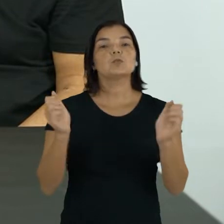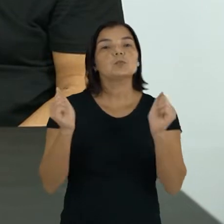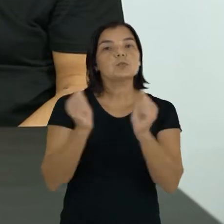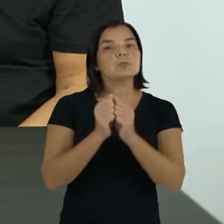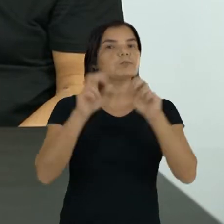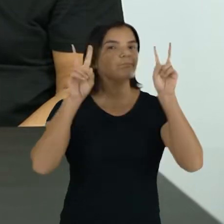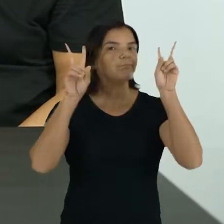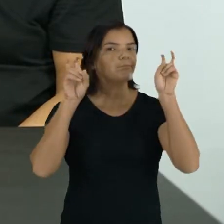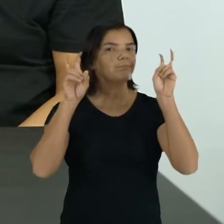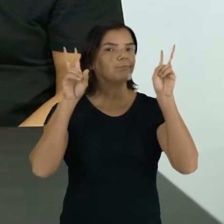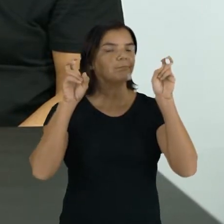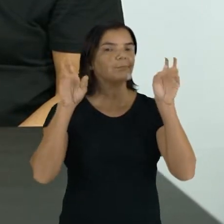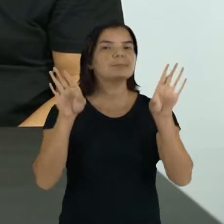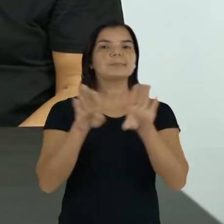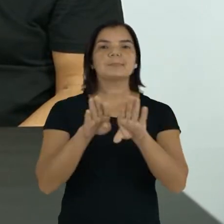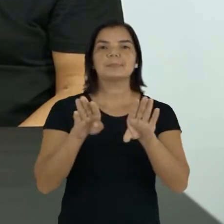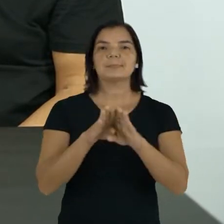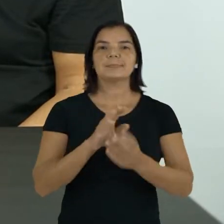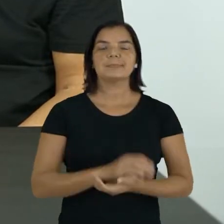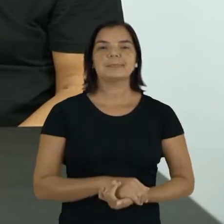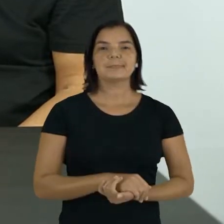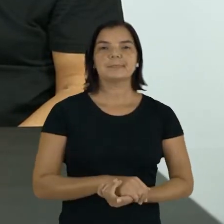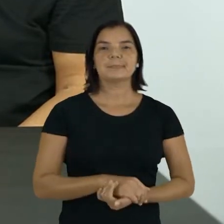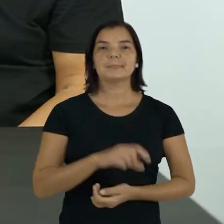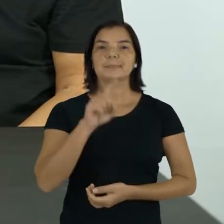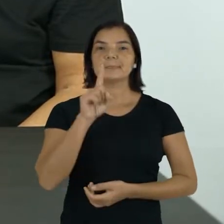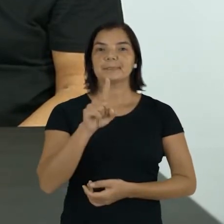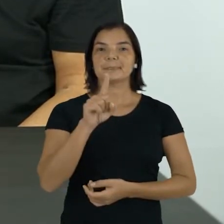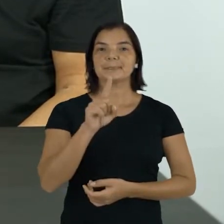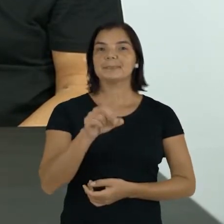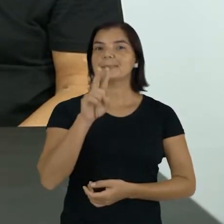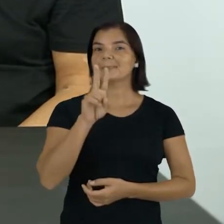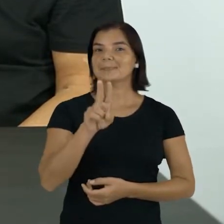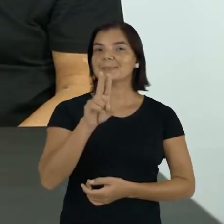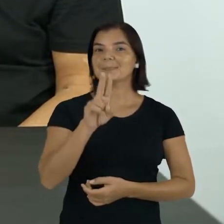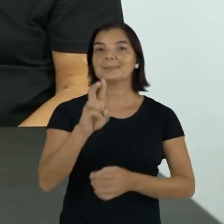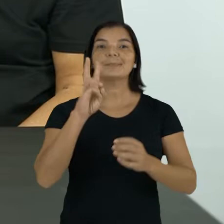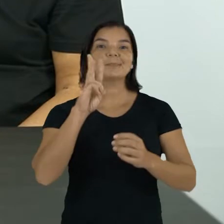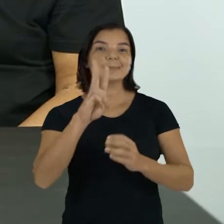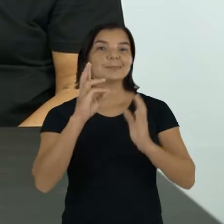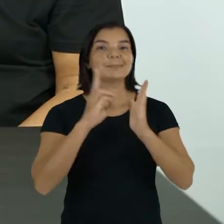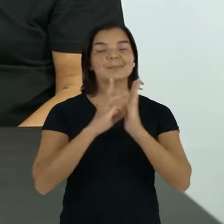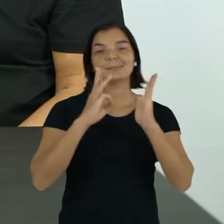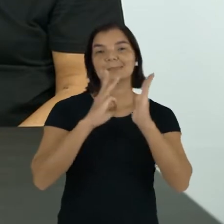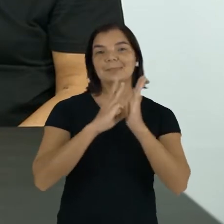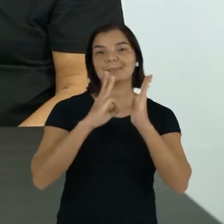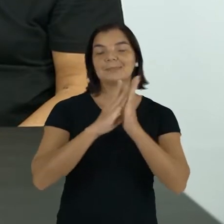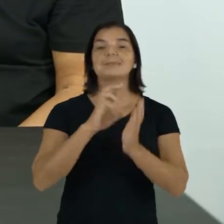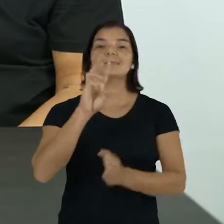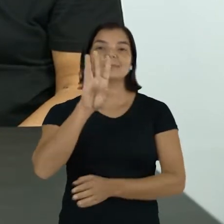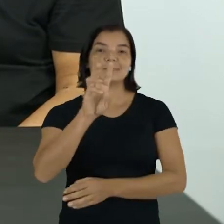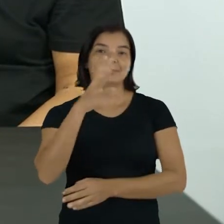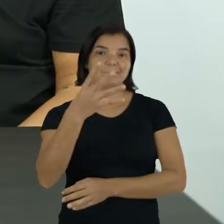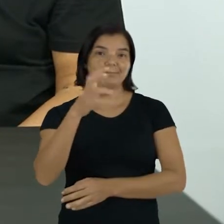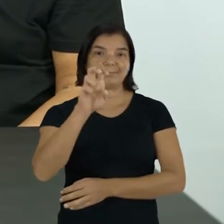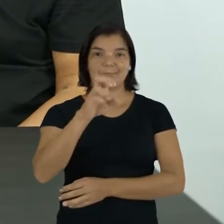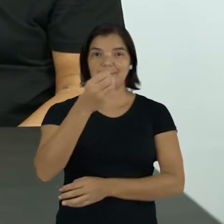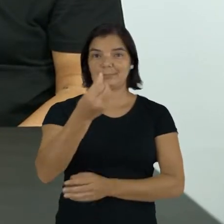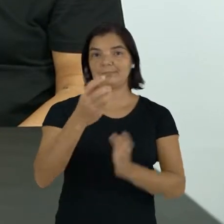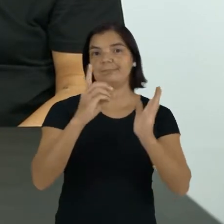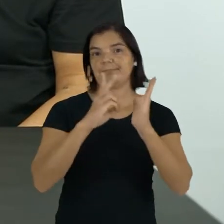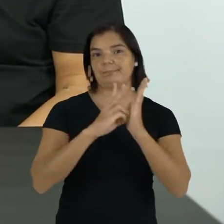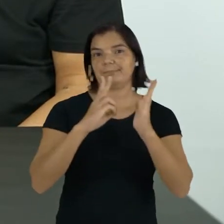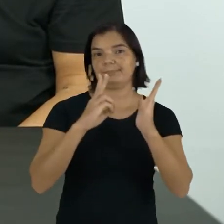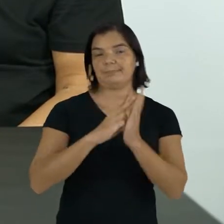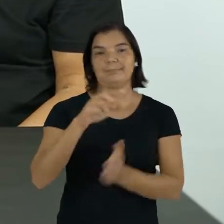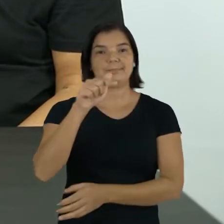esse tema, como a gente fala assim, ó, um, dois, três índiozinhos, quatro, cinco, seis